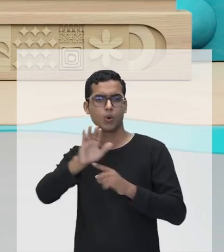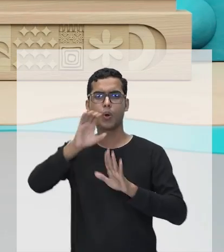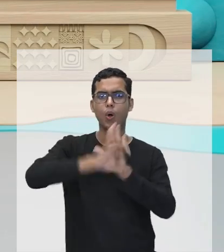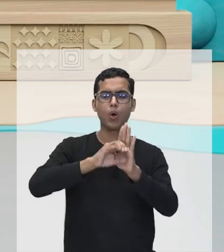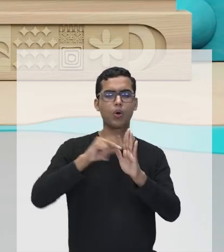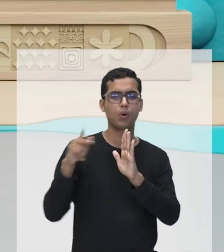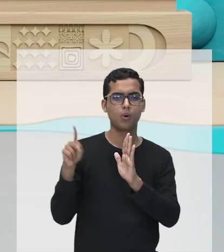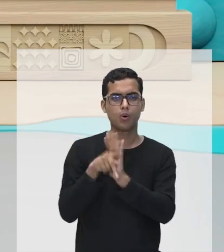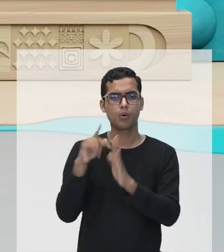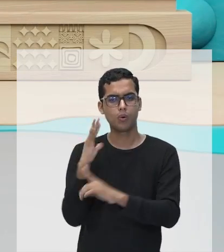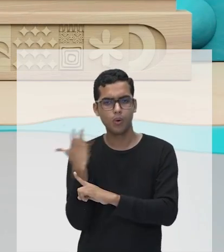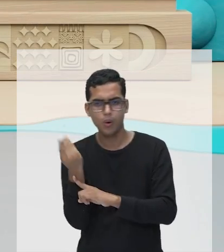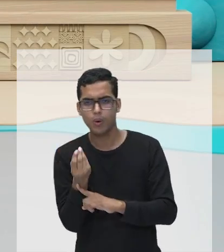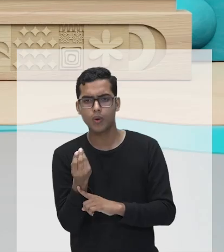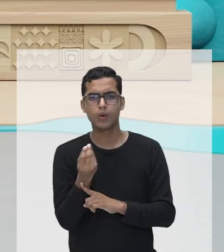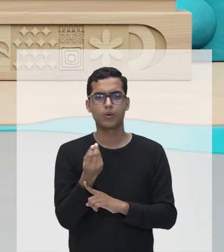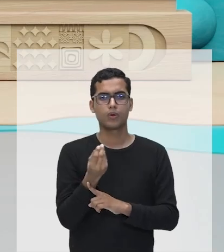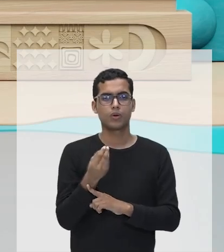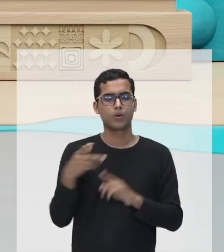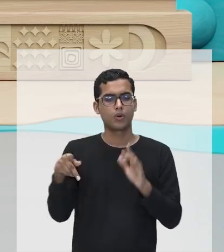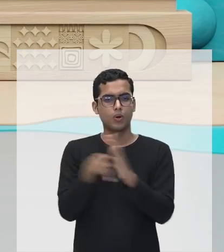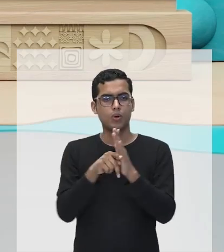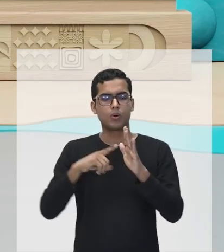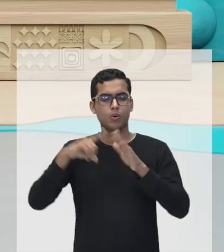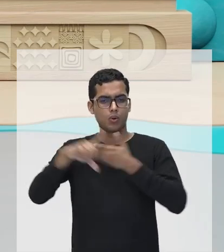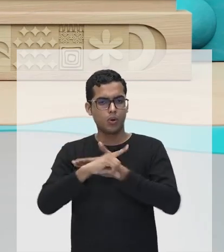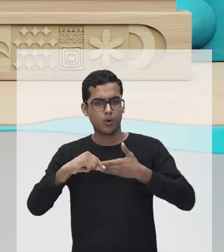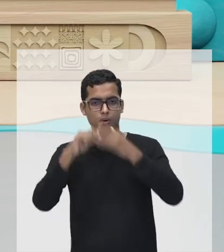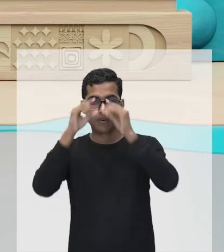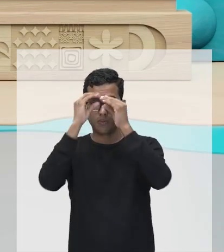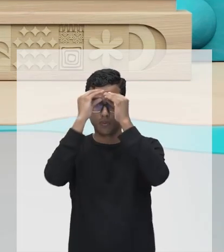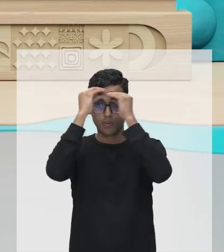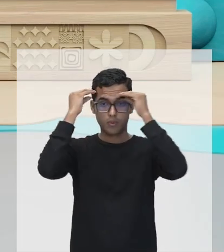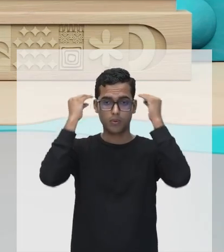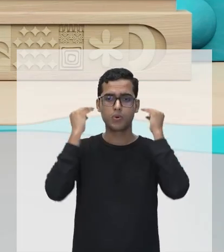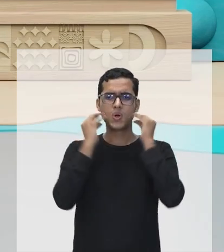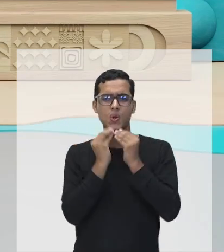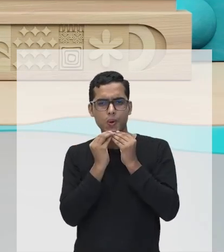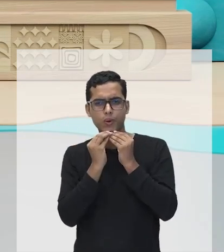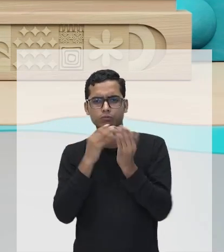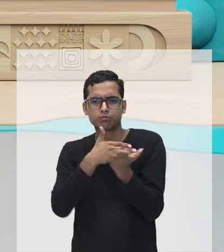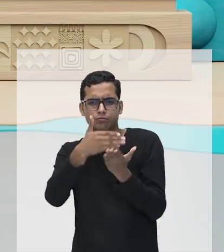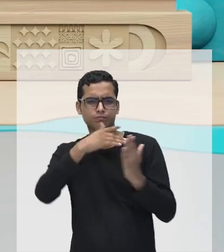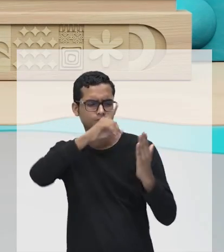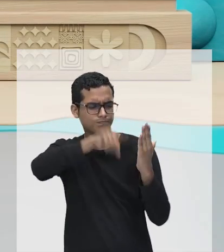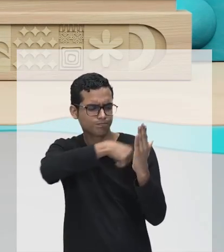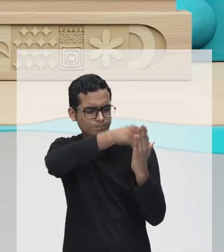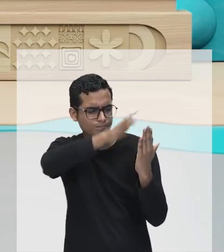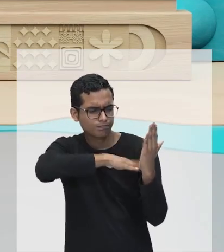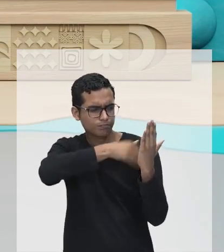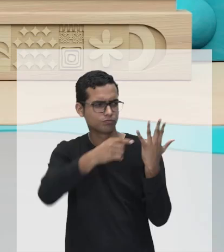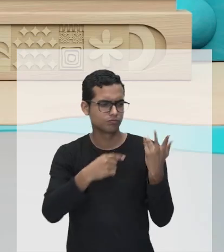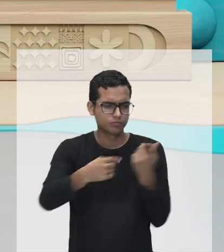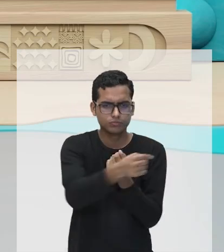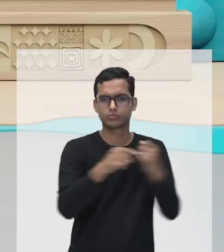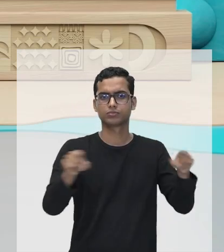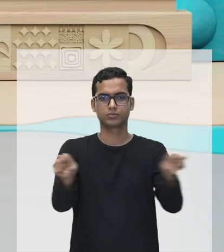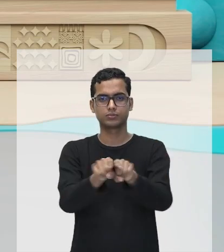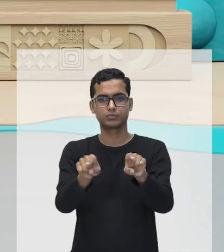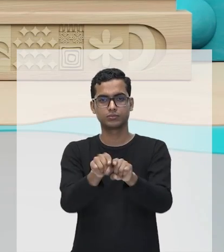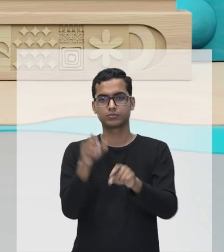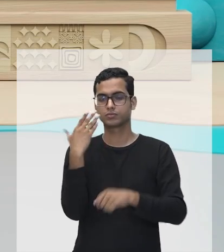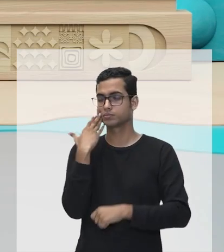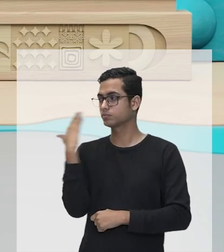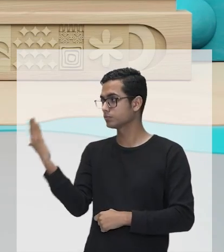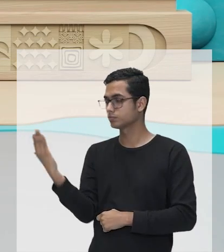de arte, lá quando Leonardo da Vinci começou a pintar seus quadros. E, então, como eu já falei, aqui são